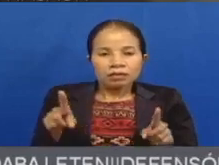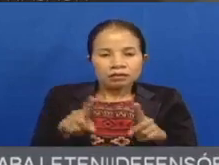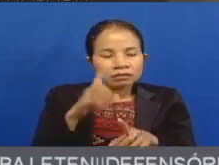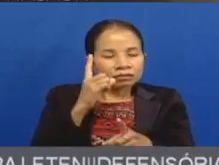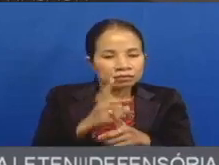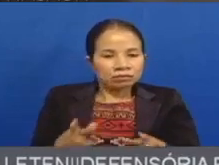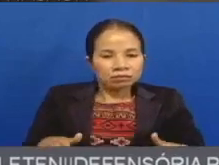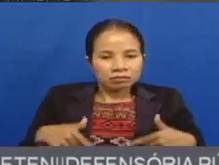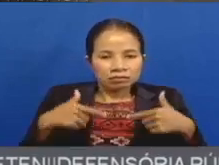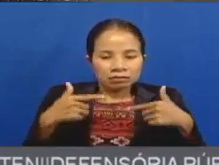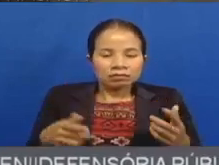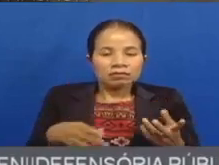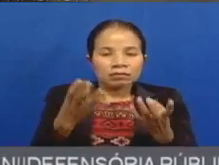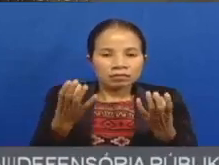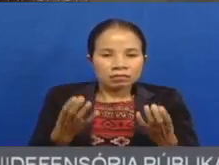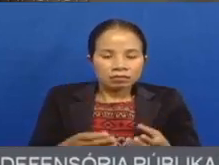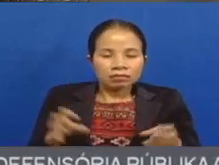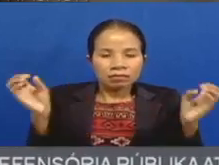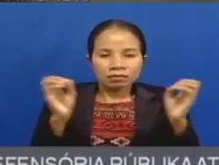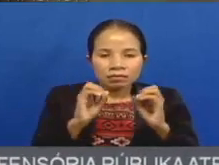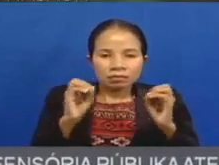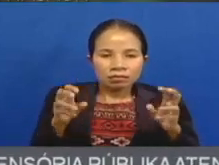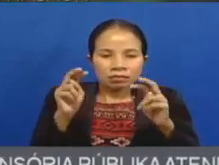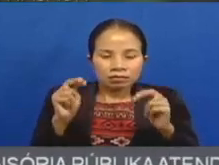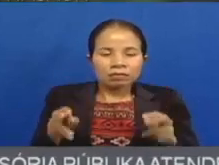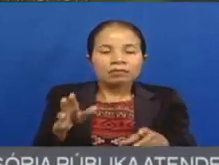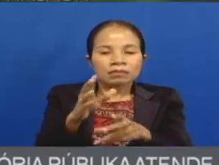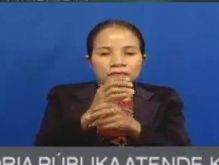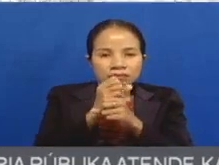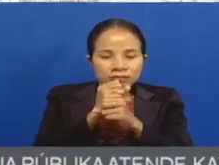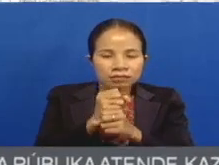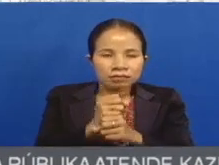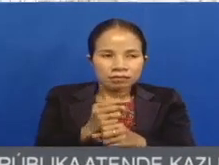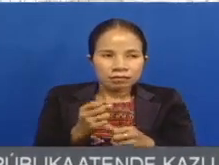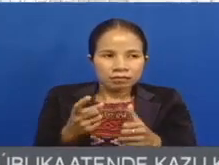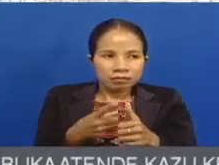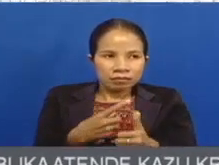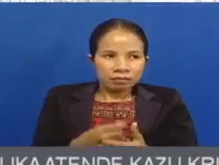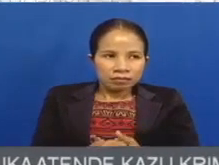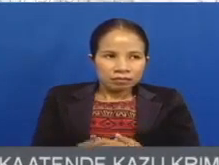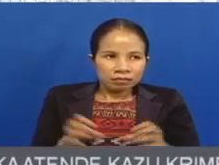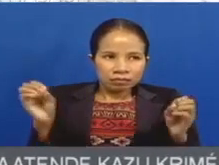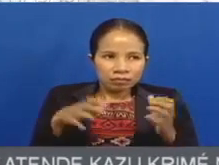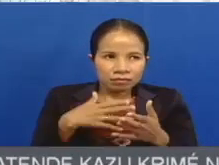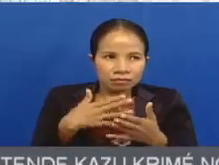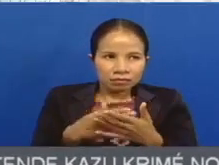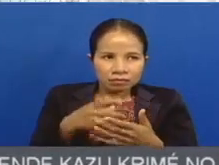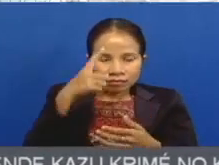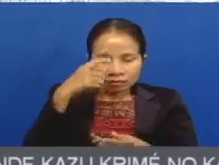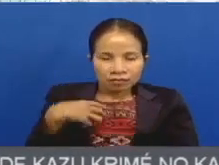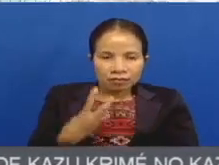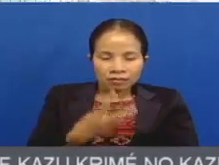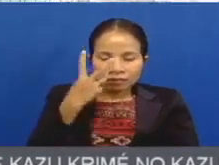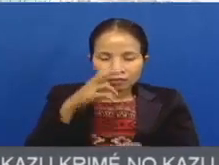realidade de Morris, nebe hakara kalakuhi tenkisimu. Tentu de lagi apa tambahan saya mah